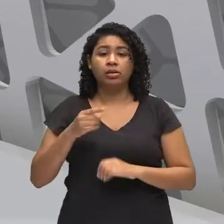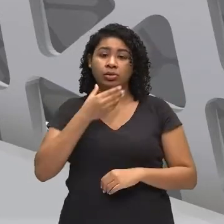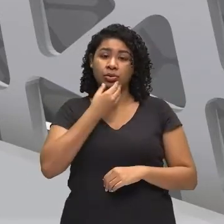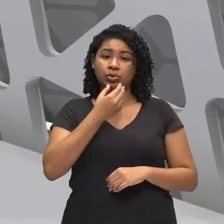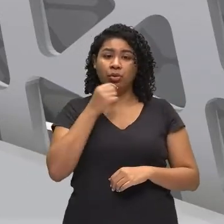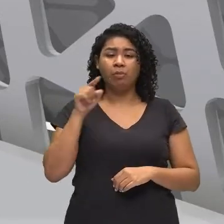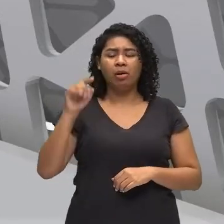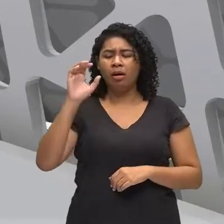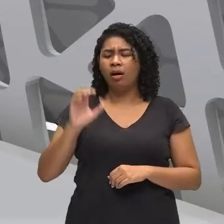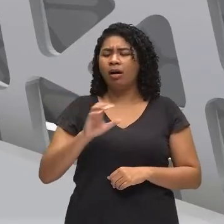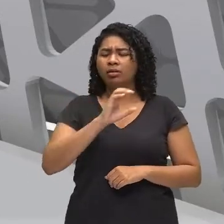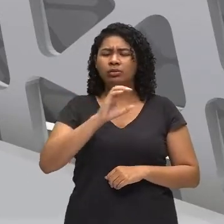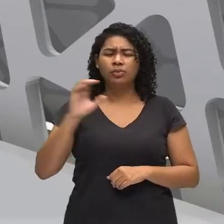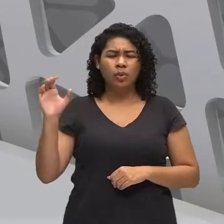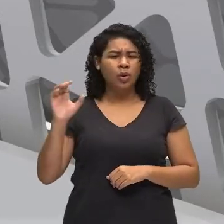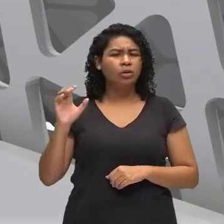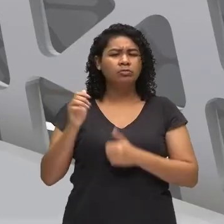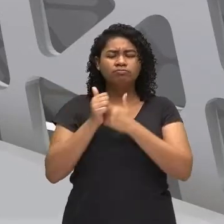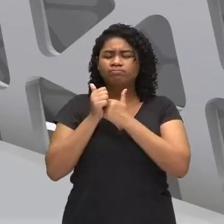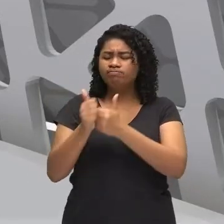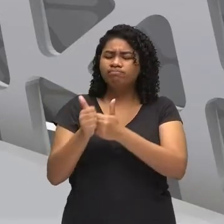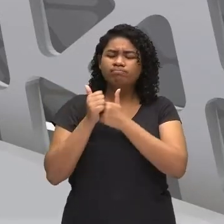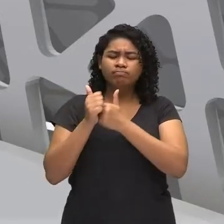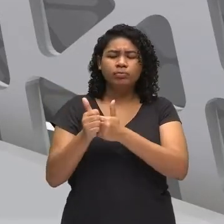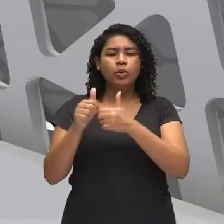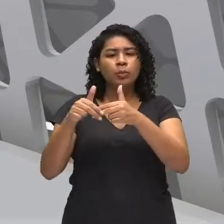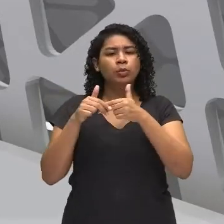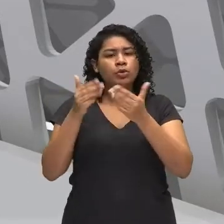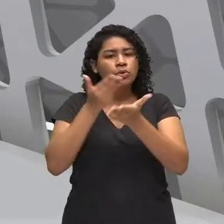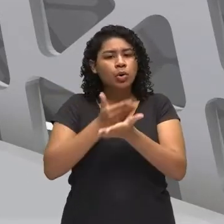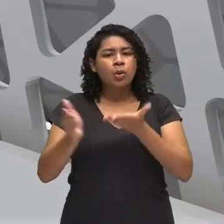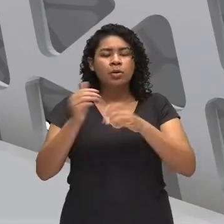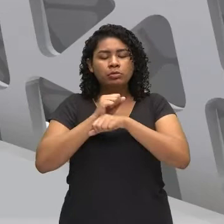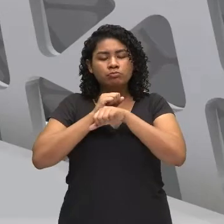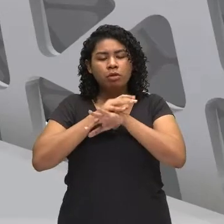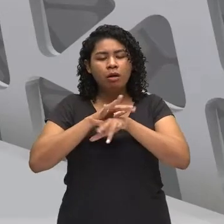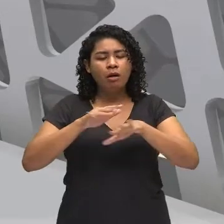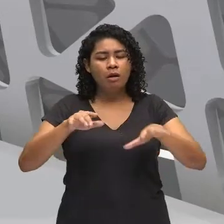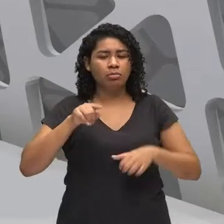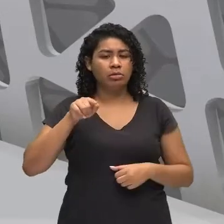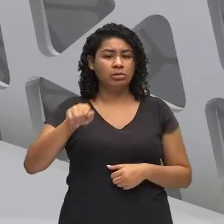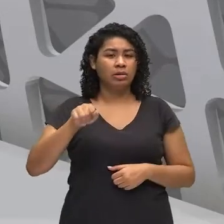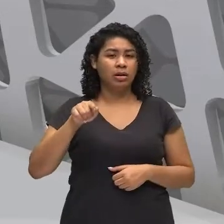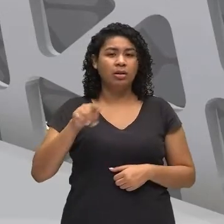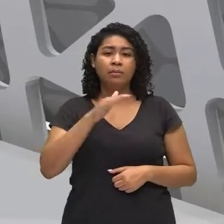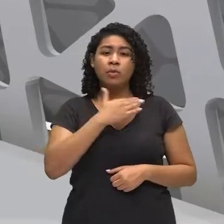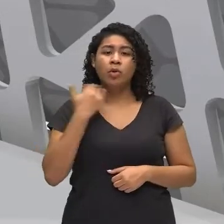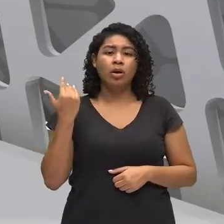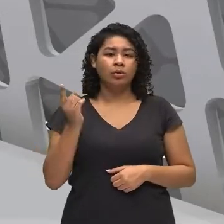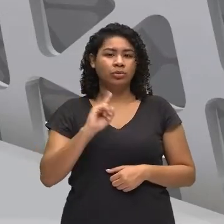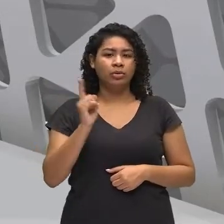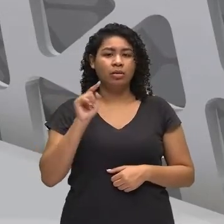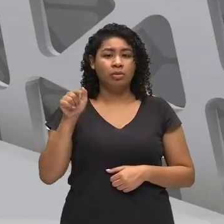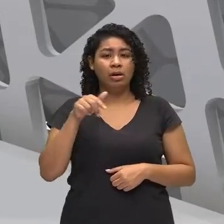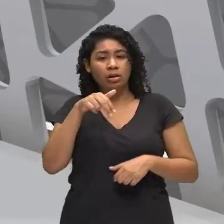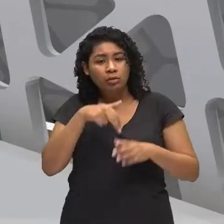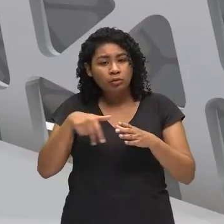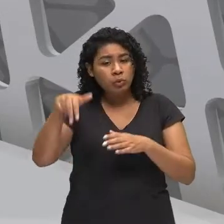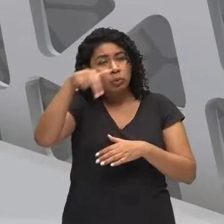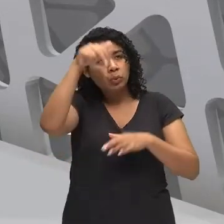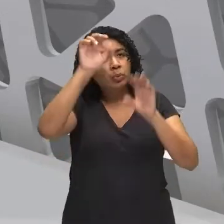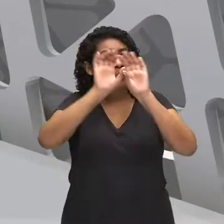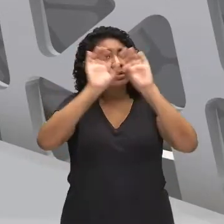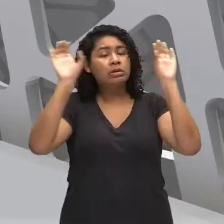muito religioso, então começou-se a se espalhar um boato de que, na verdade, ele não tinha morrido, mas que ele tinha subido aos céus e que em